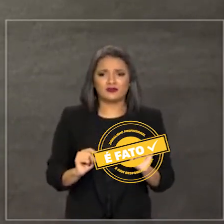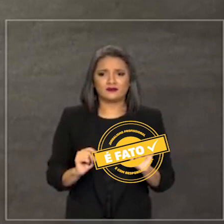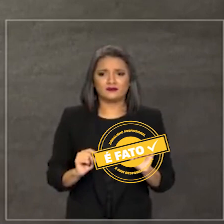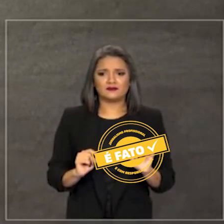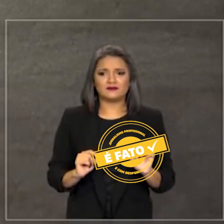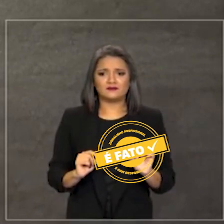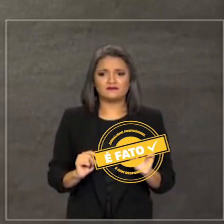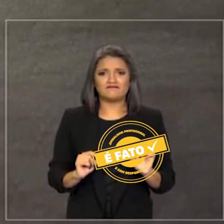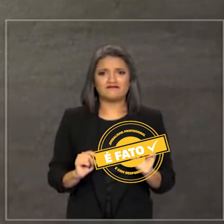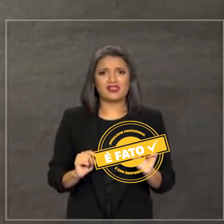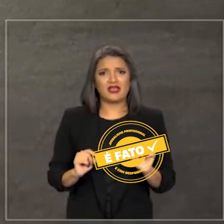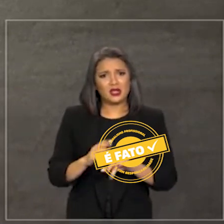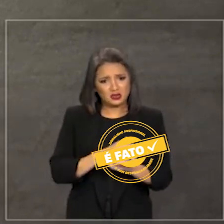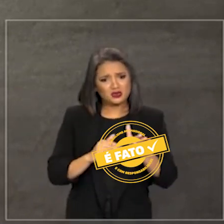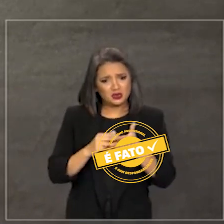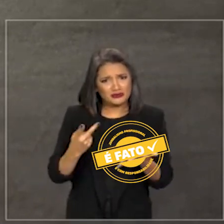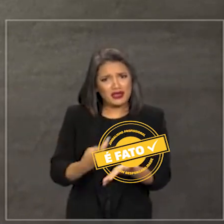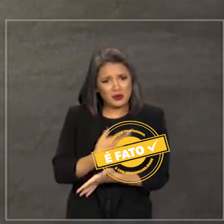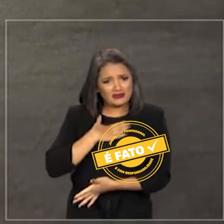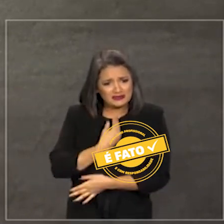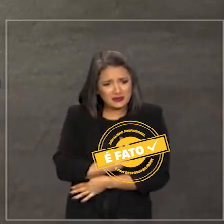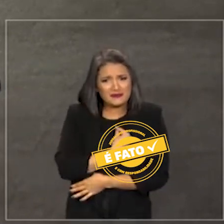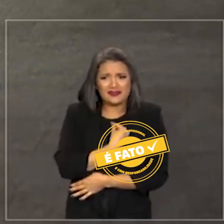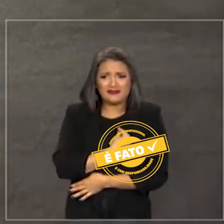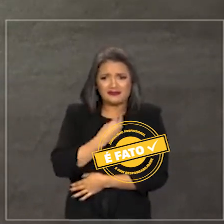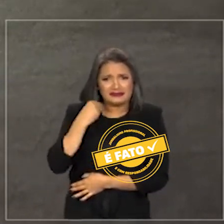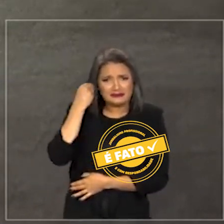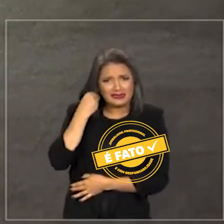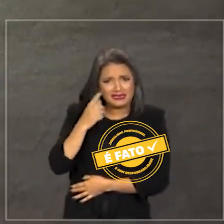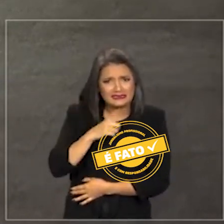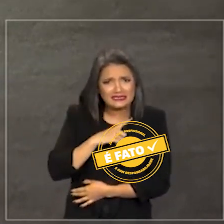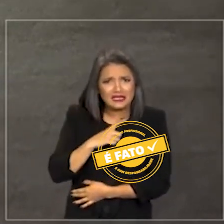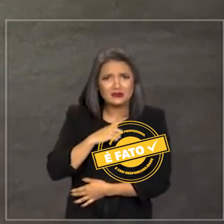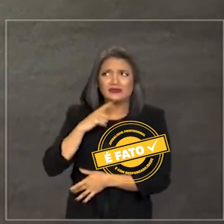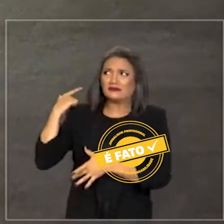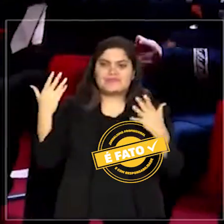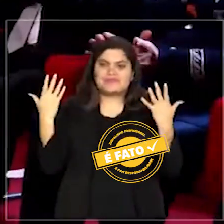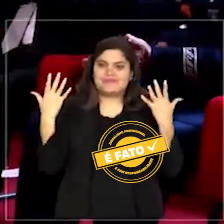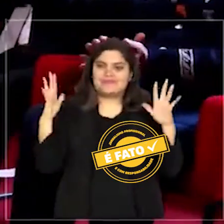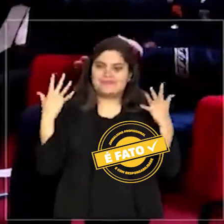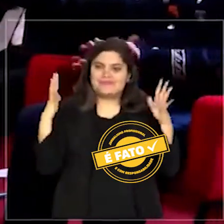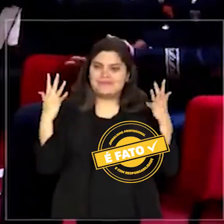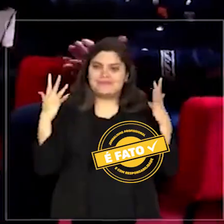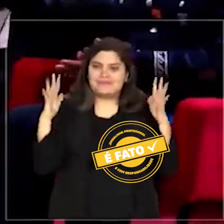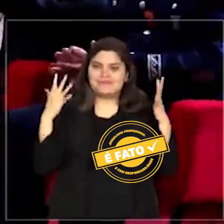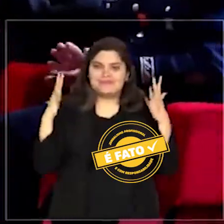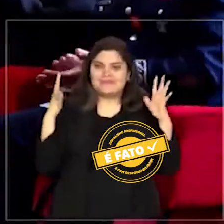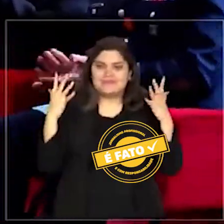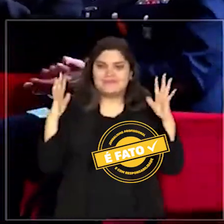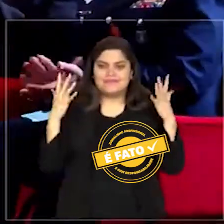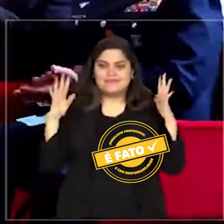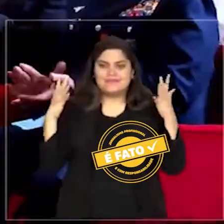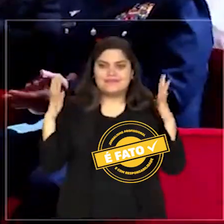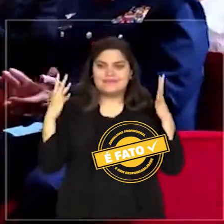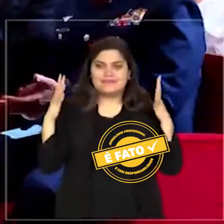Essa é a terceira diplomação que recebe como presidente da República. Para essas e outras informações,